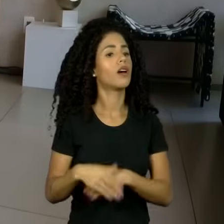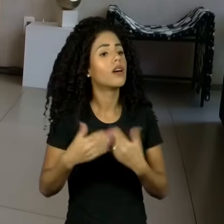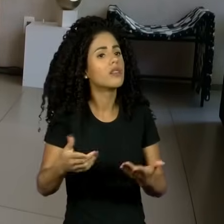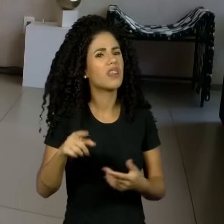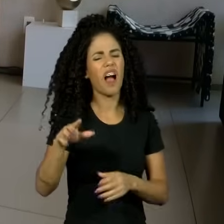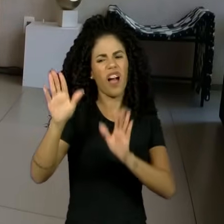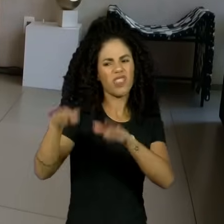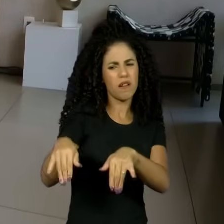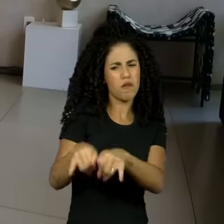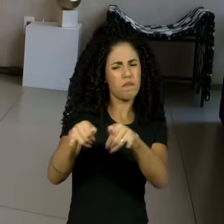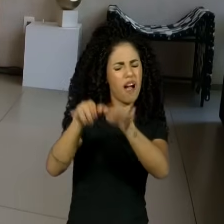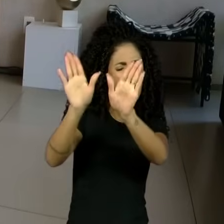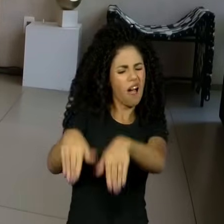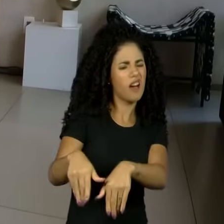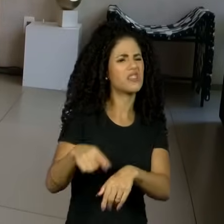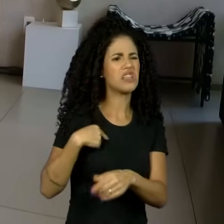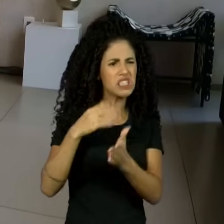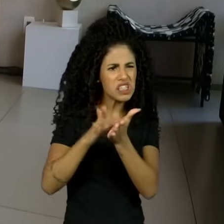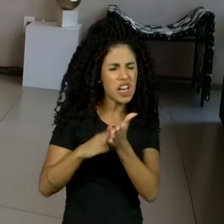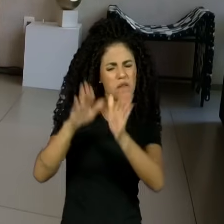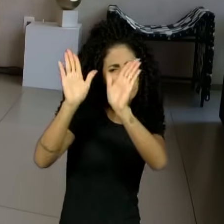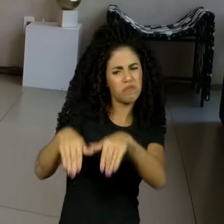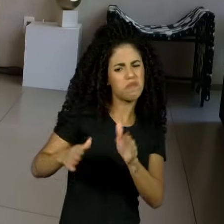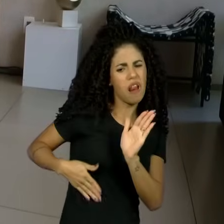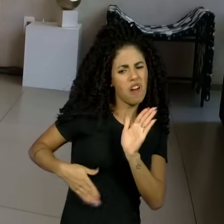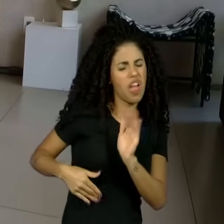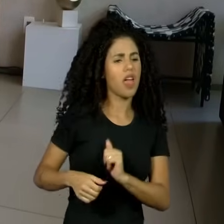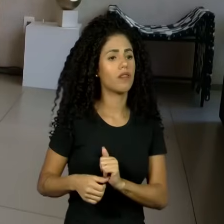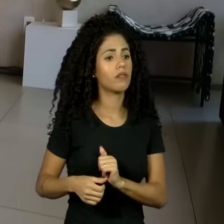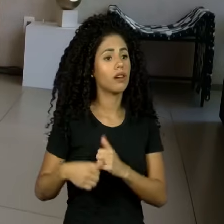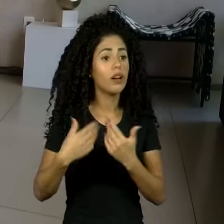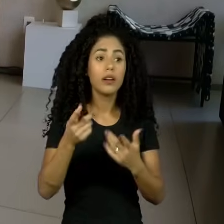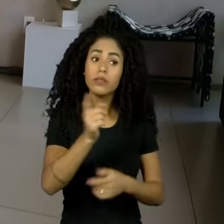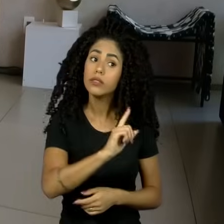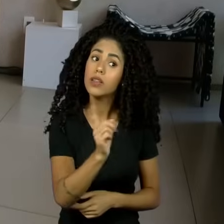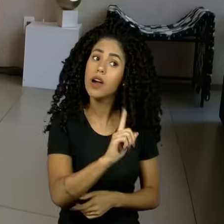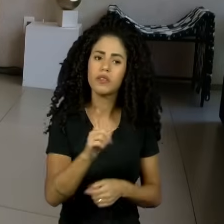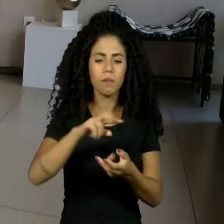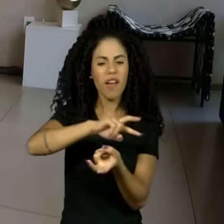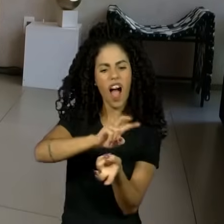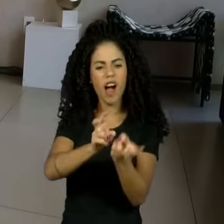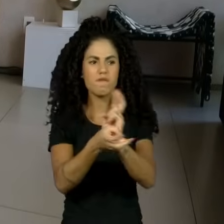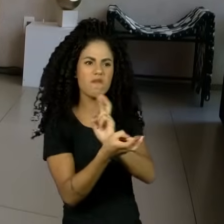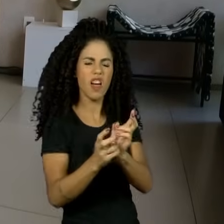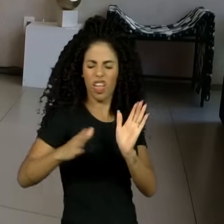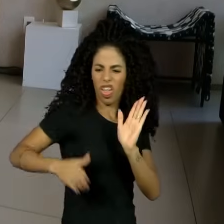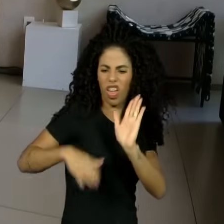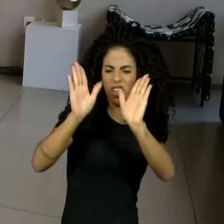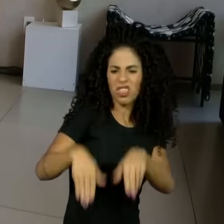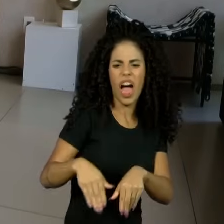aí é besteira, samba é coisa de malandragem, coisa que... A capoeira não existe.